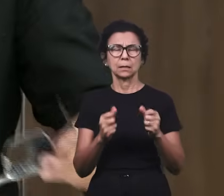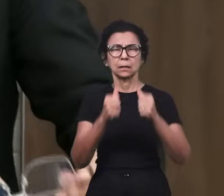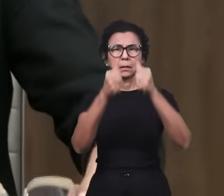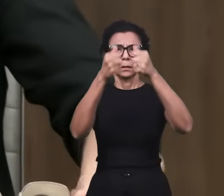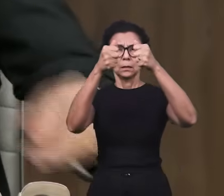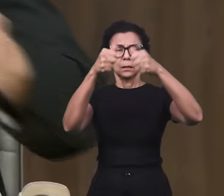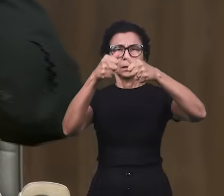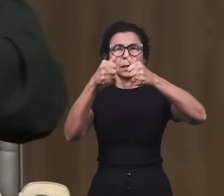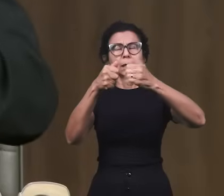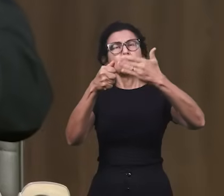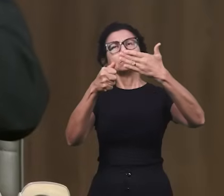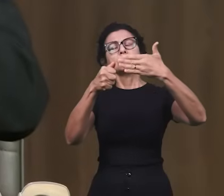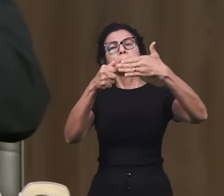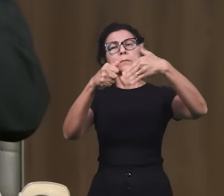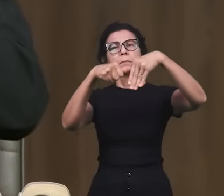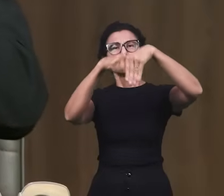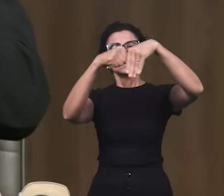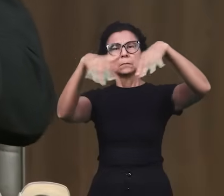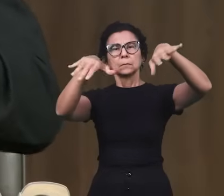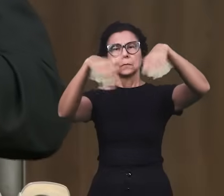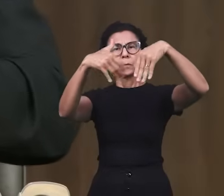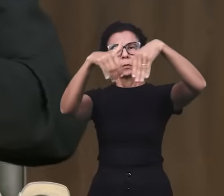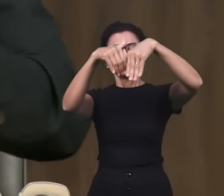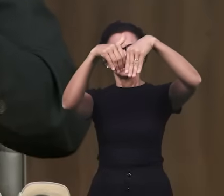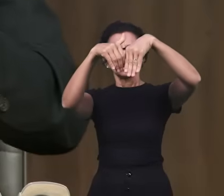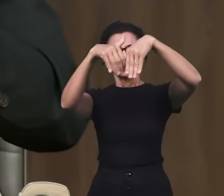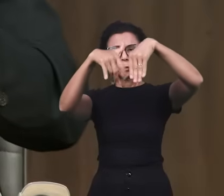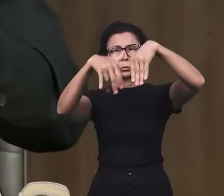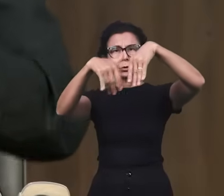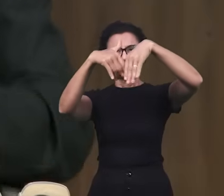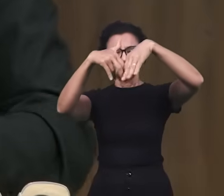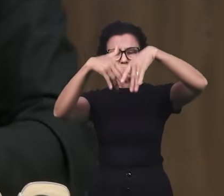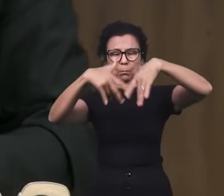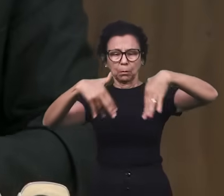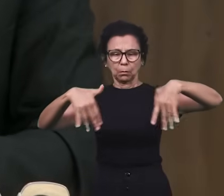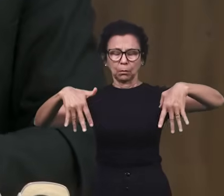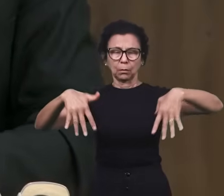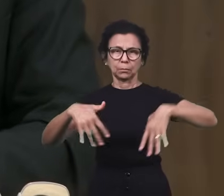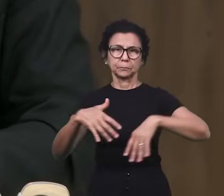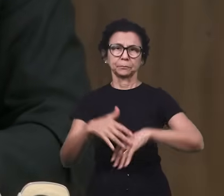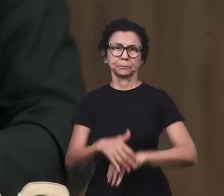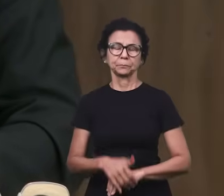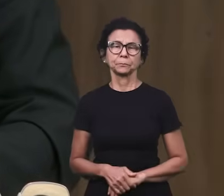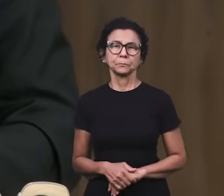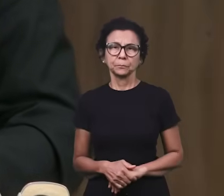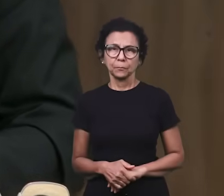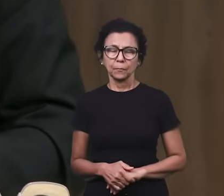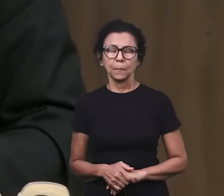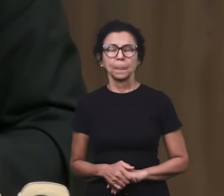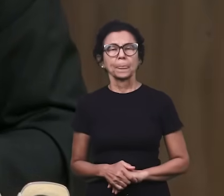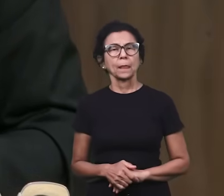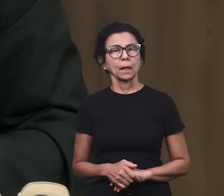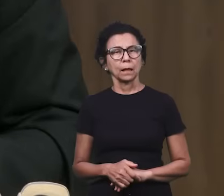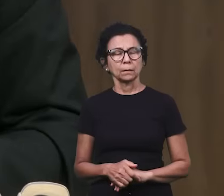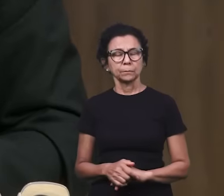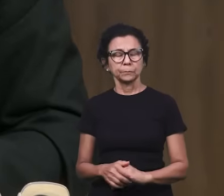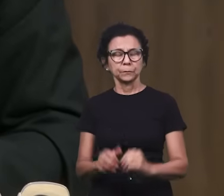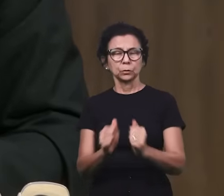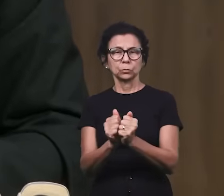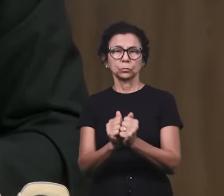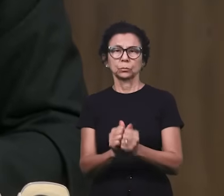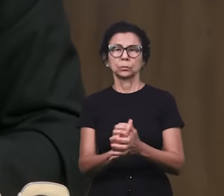né? As famílias saíam com os móveis e as cortinas. Depois vinha a tribo